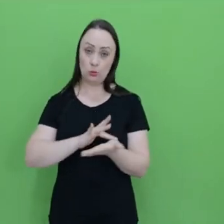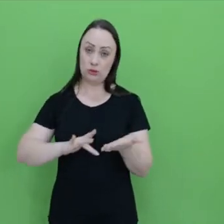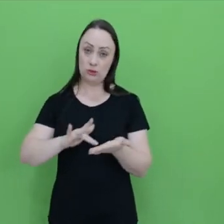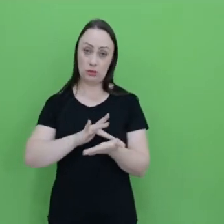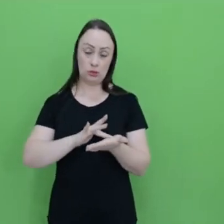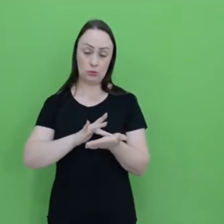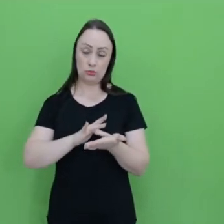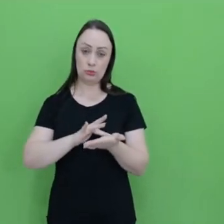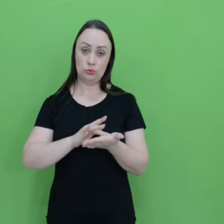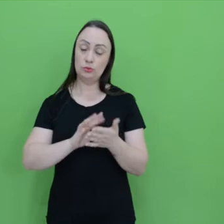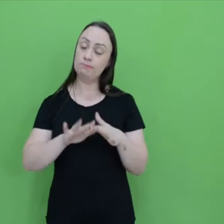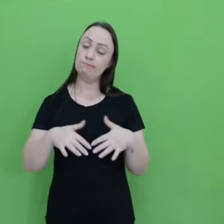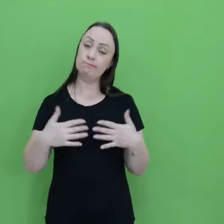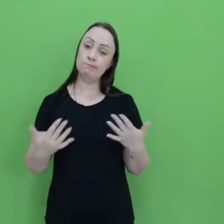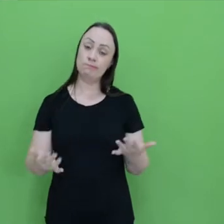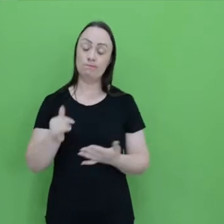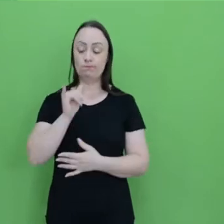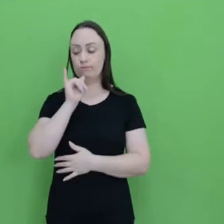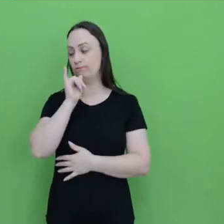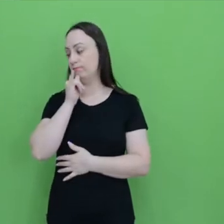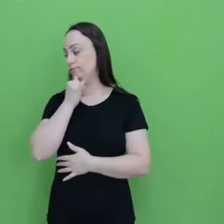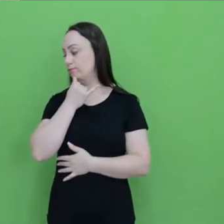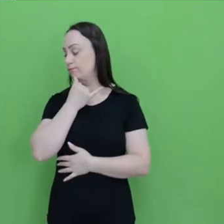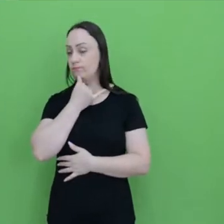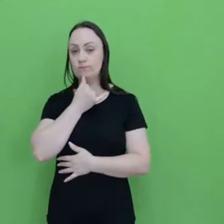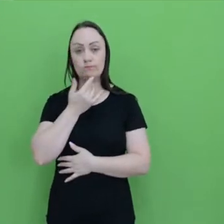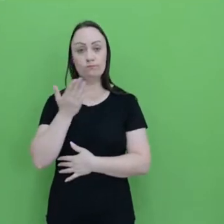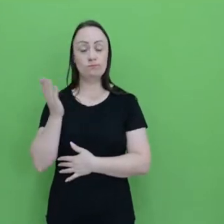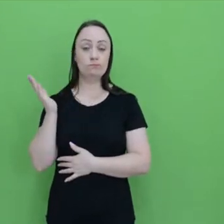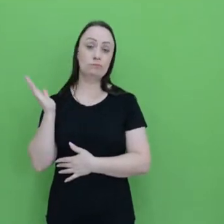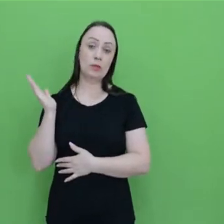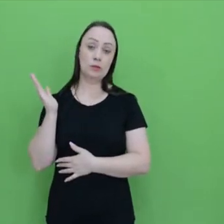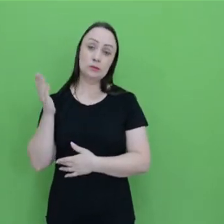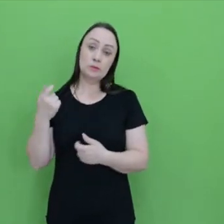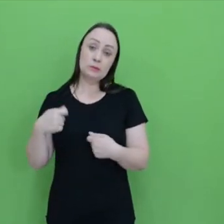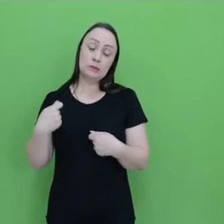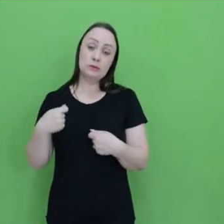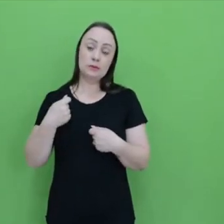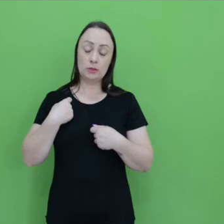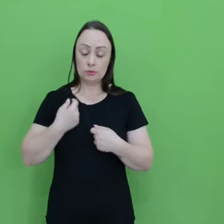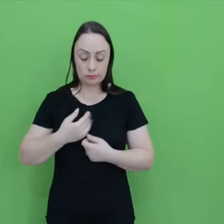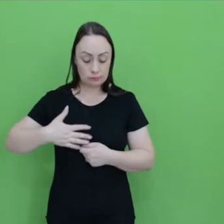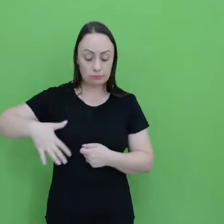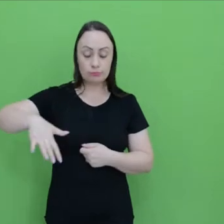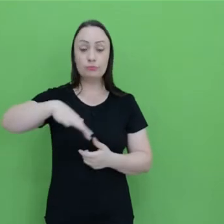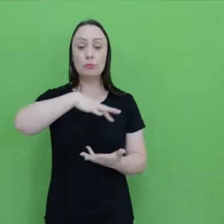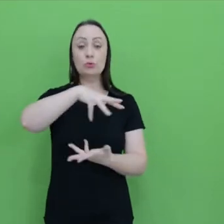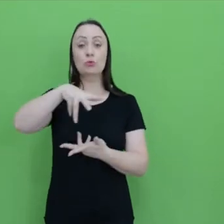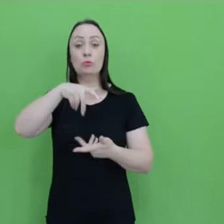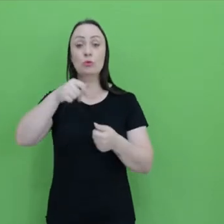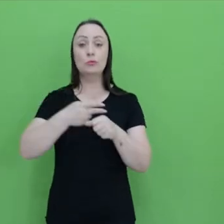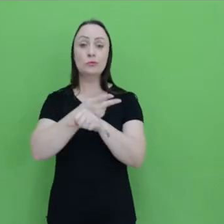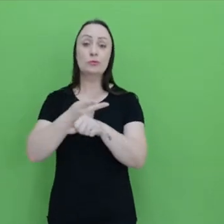cabelos. Infelizes criaturas, agora terão de vagar pelo mundo à procura